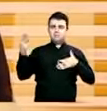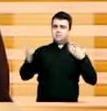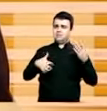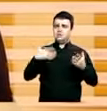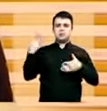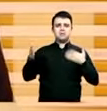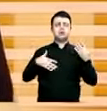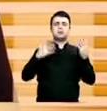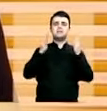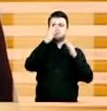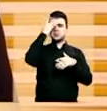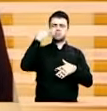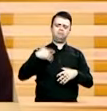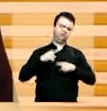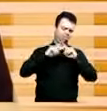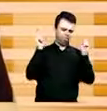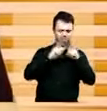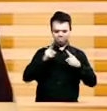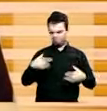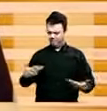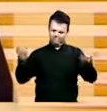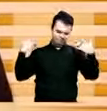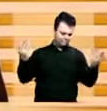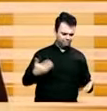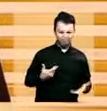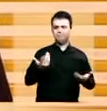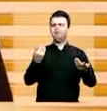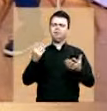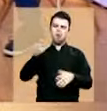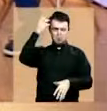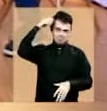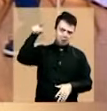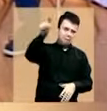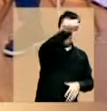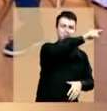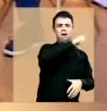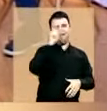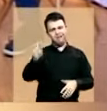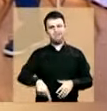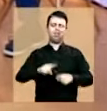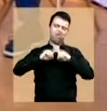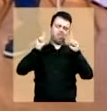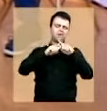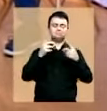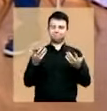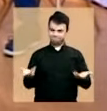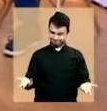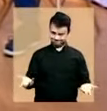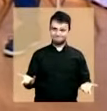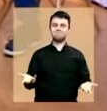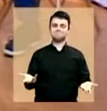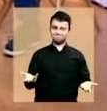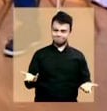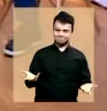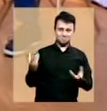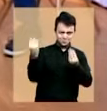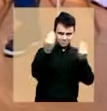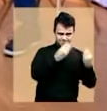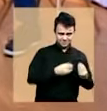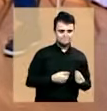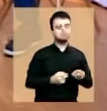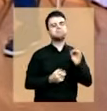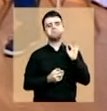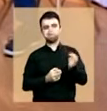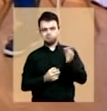fez a lição de casa e fica muito rabugento, fica reclamando que está pagando muito. E culpando o outro, né? Culpando o outro que está exato. pagando muito, não é isso? Exatamente,